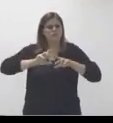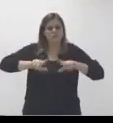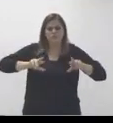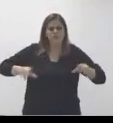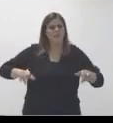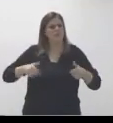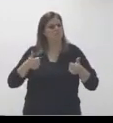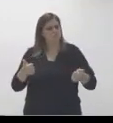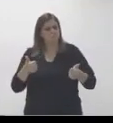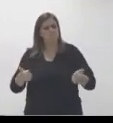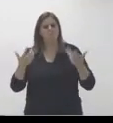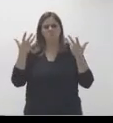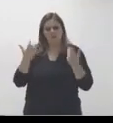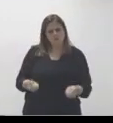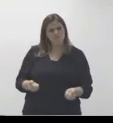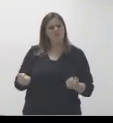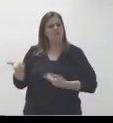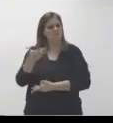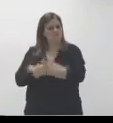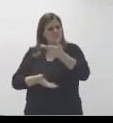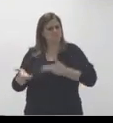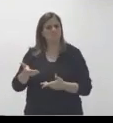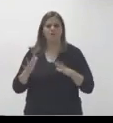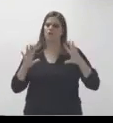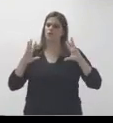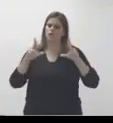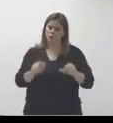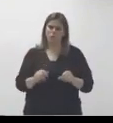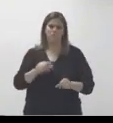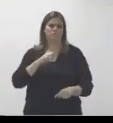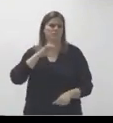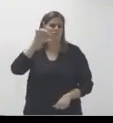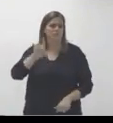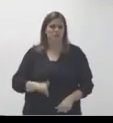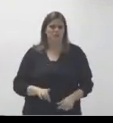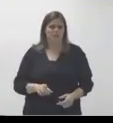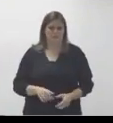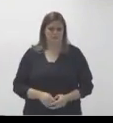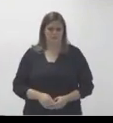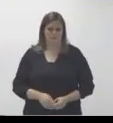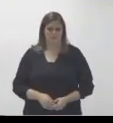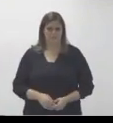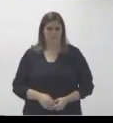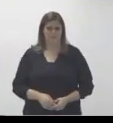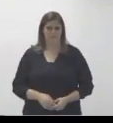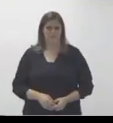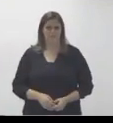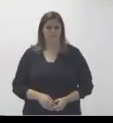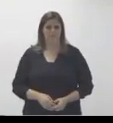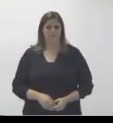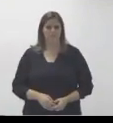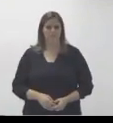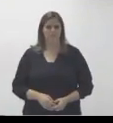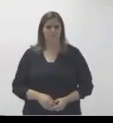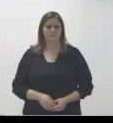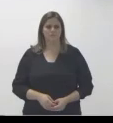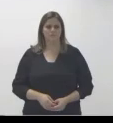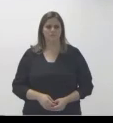se celebram se festejam e todos e todas têm espaço nessa sociedade de iguais